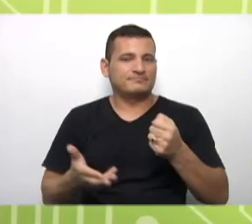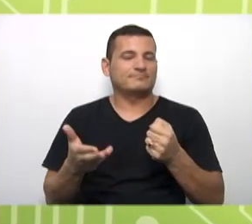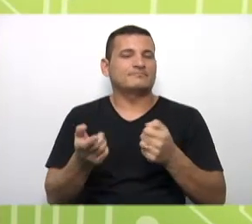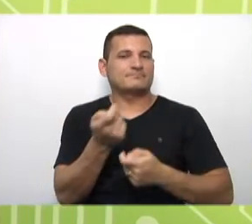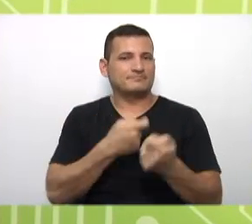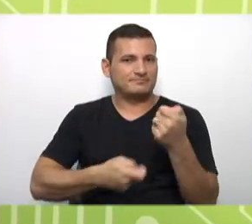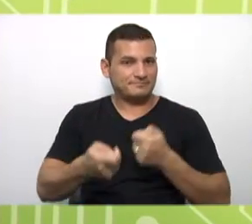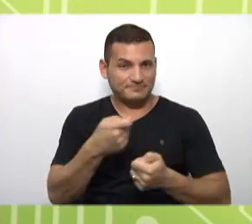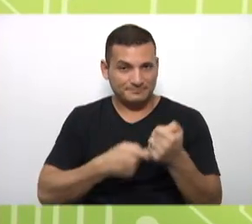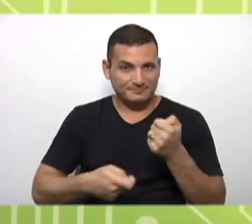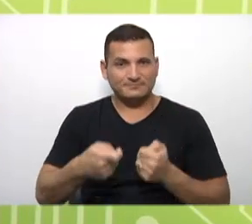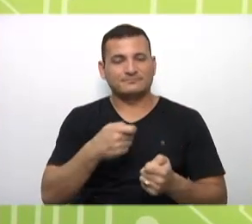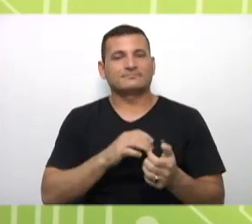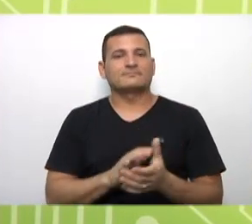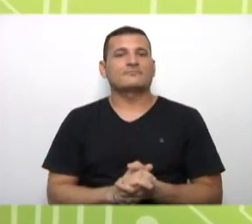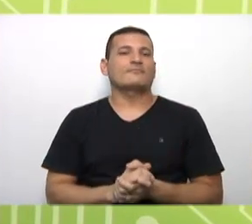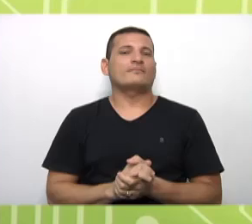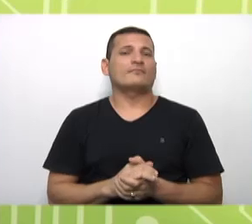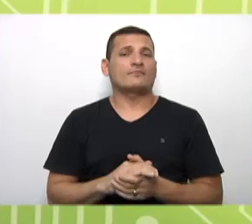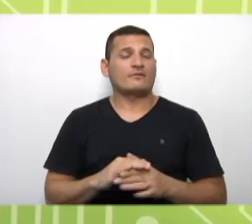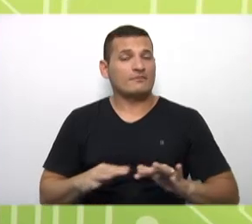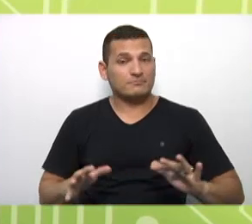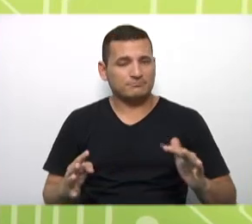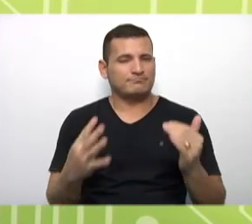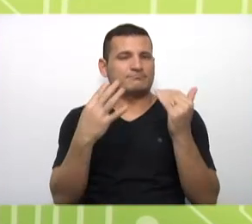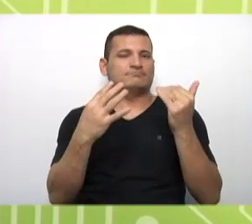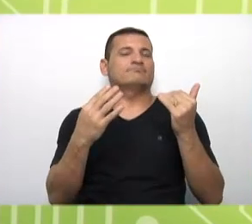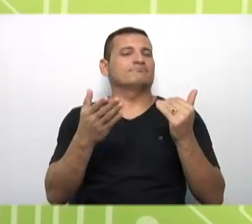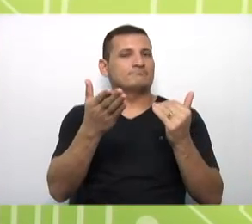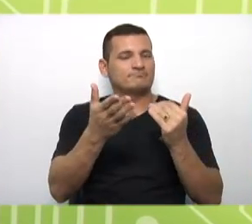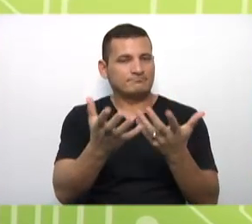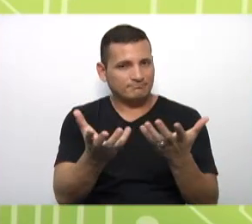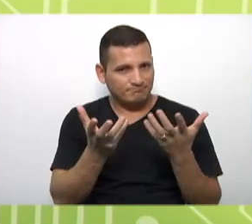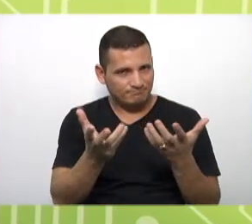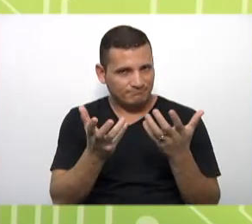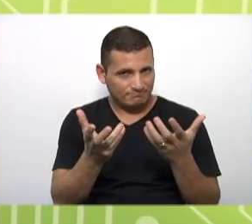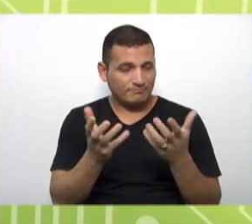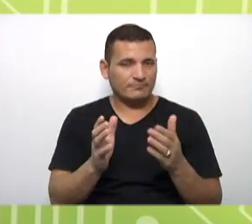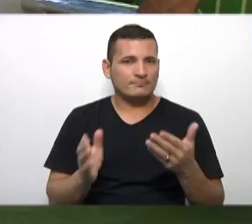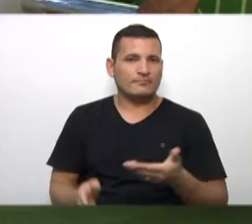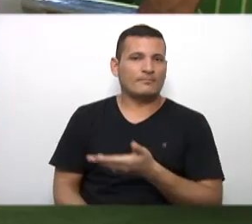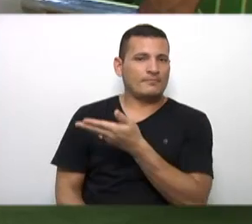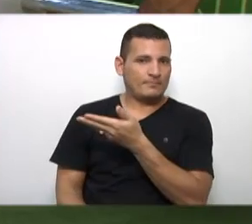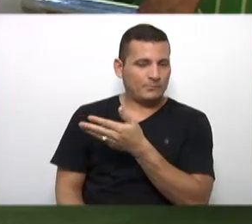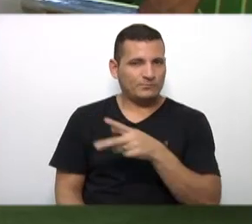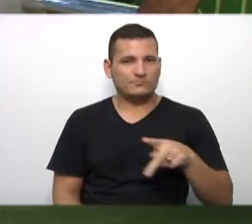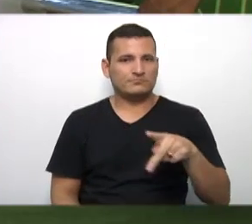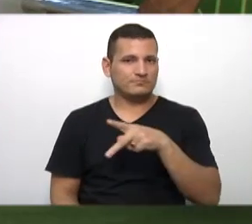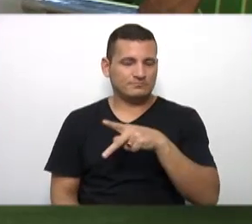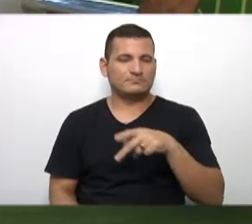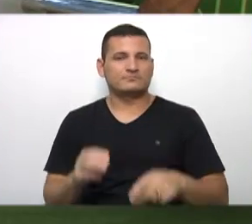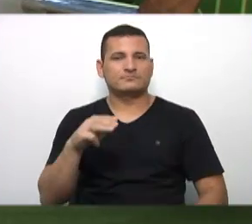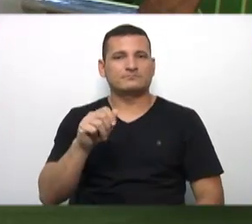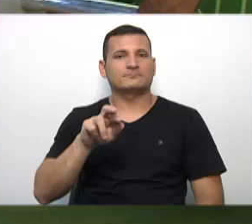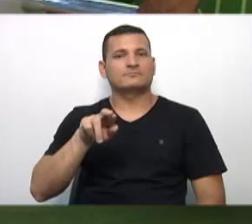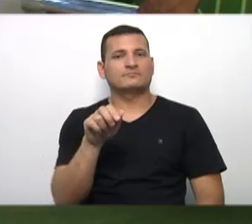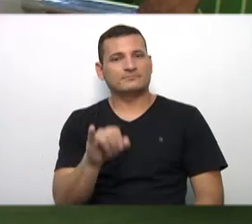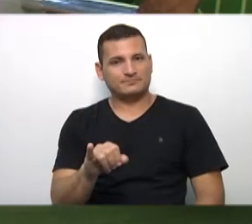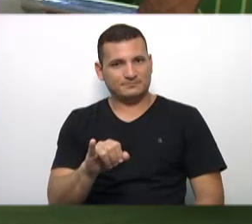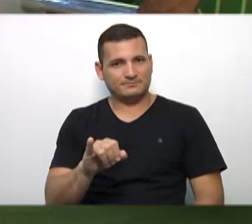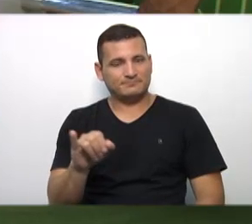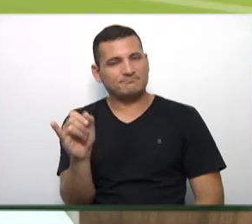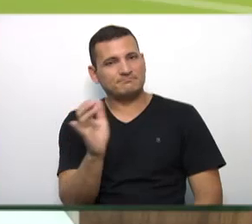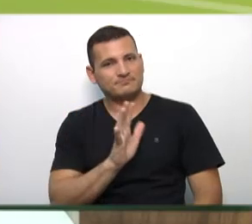Administração. Desde já quero contar com a atenção de vocês e nós estamos aqui com a professora Maraí. Olá, professora, tudo bem?